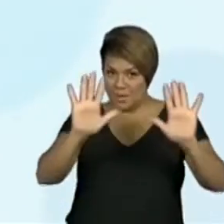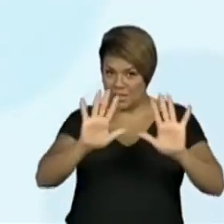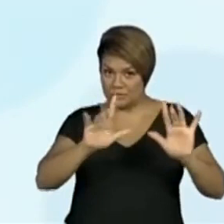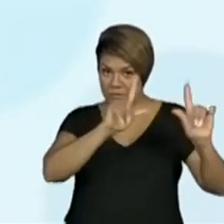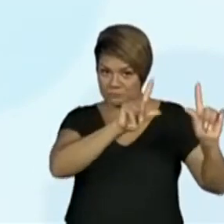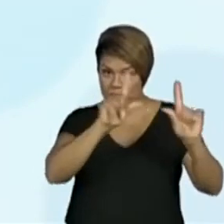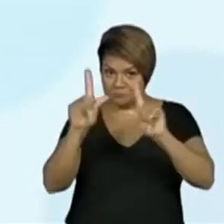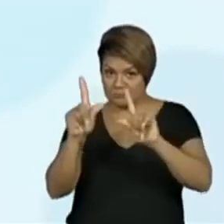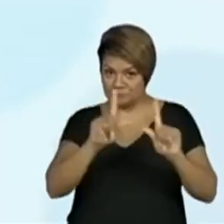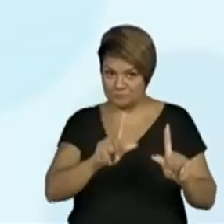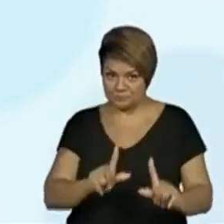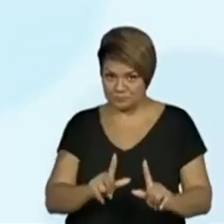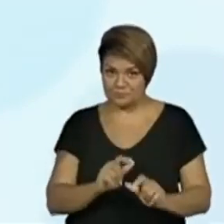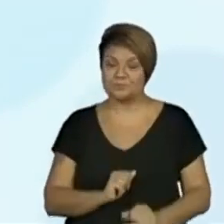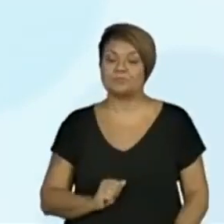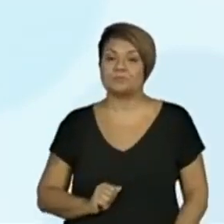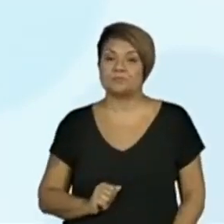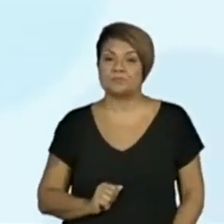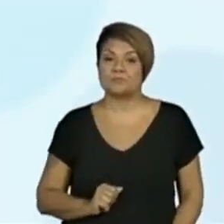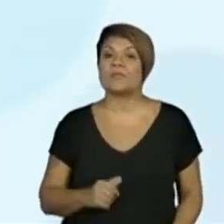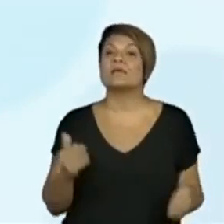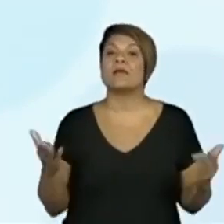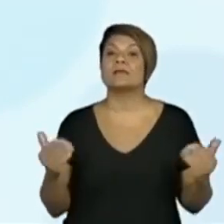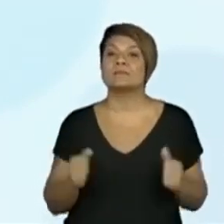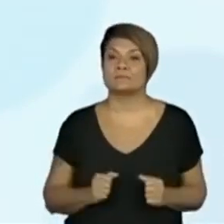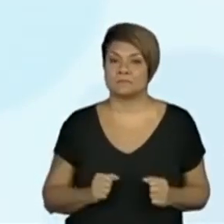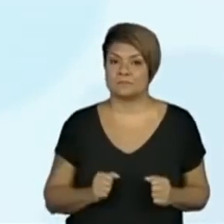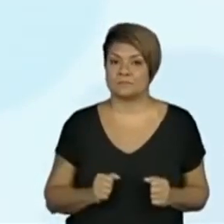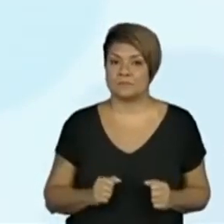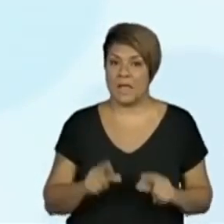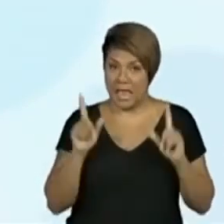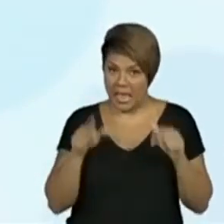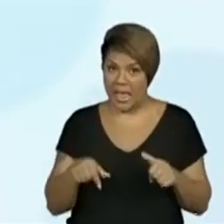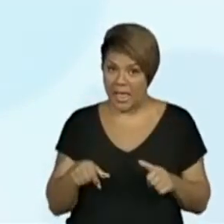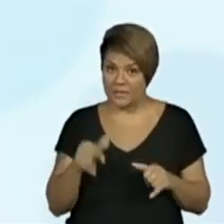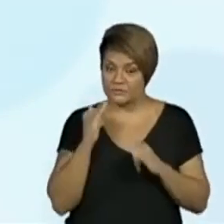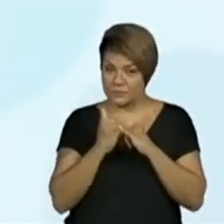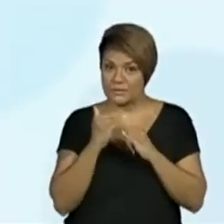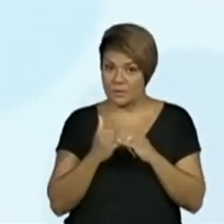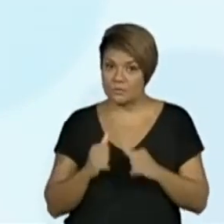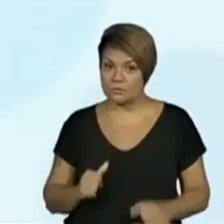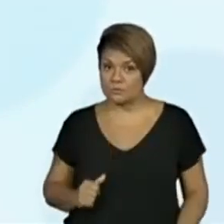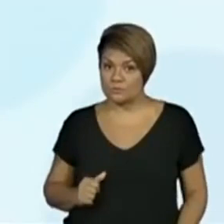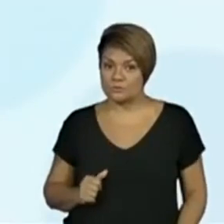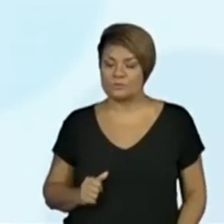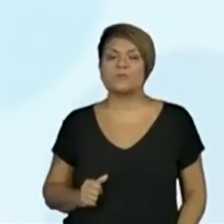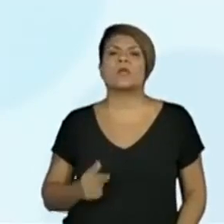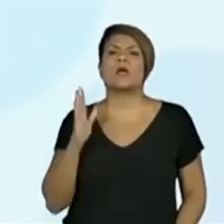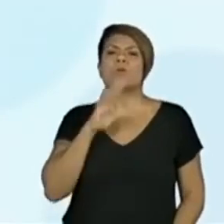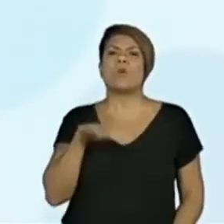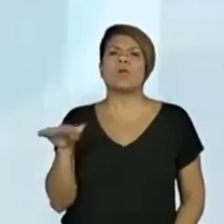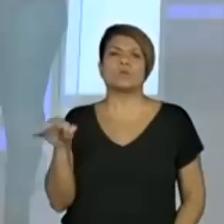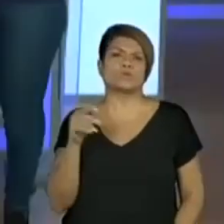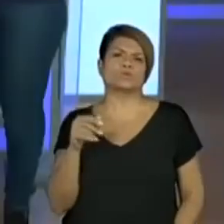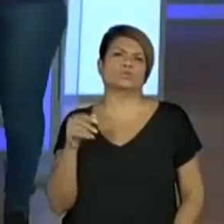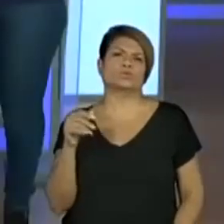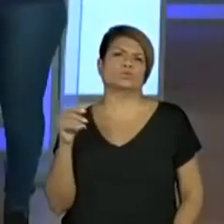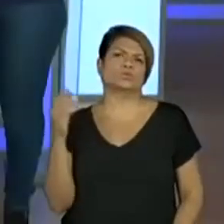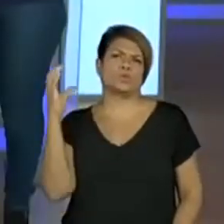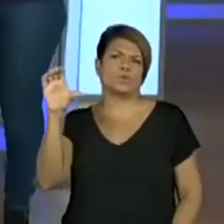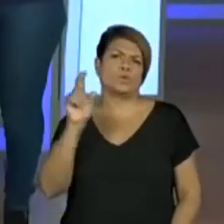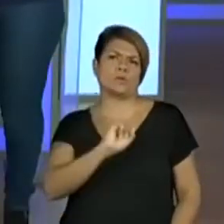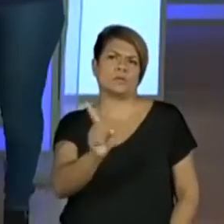na verdade né E aí São Jorge né aos alunos estão falando que não